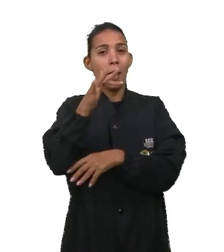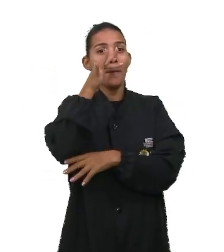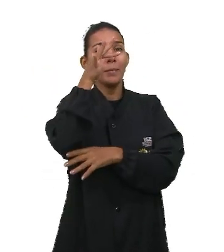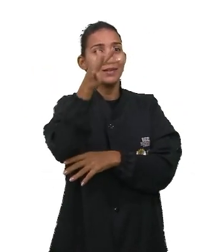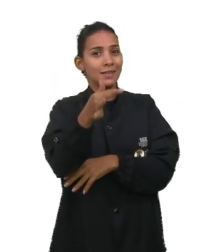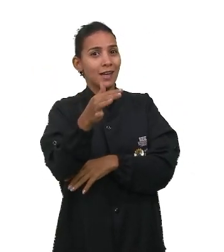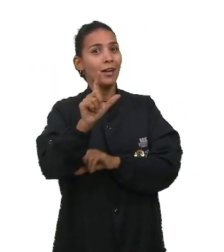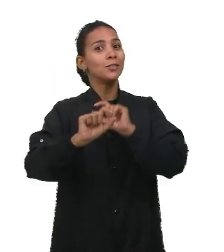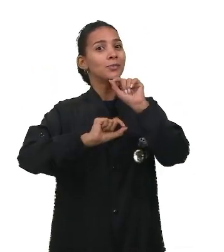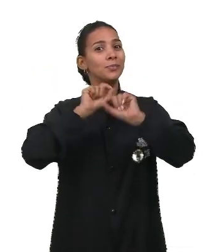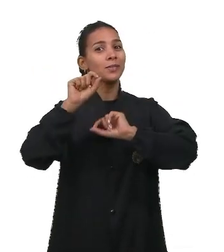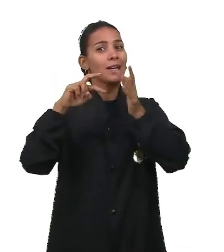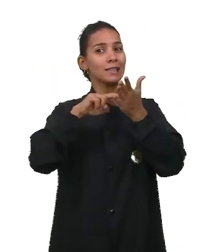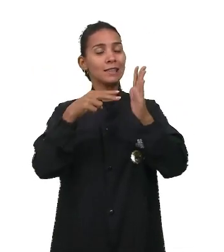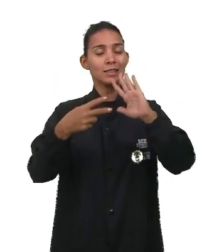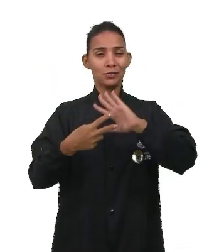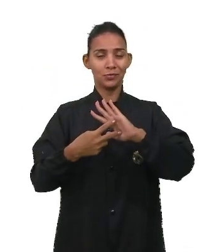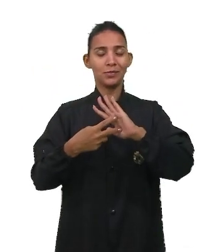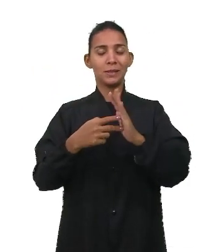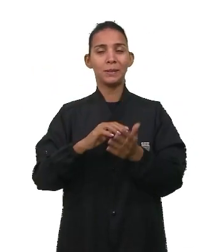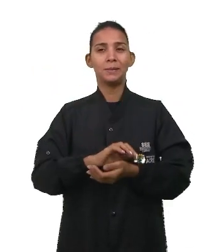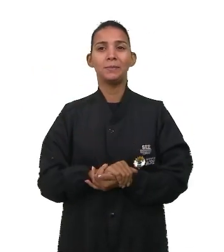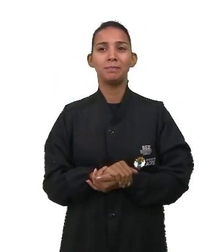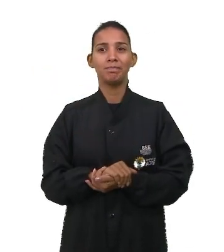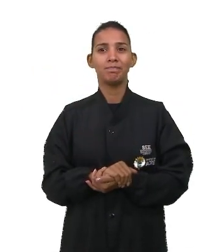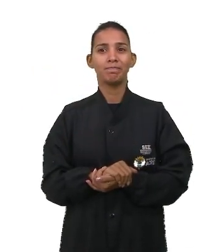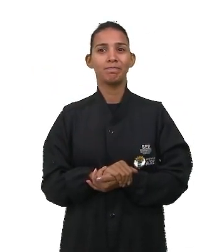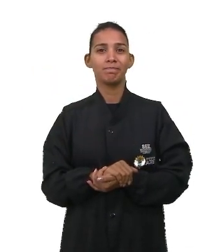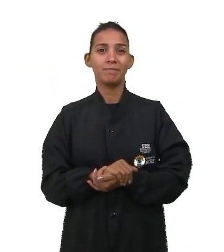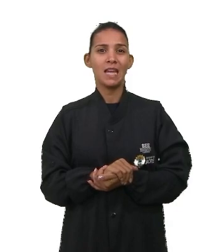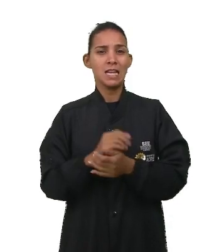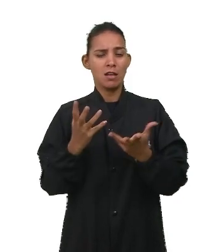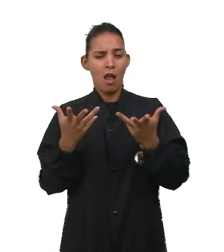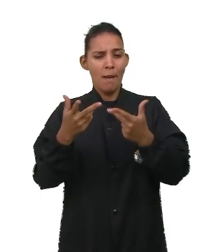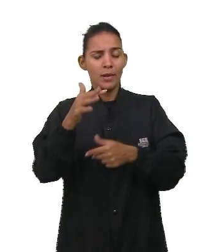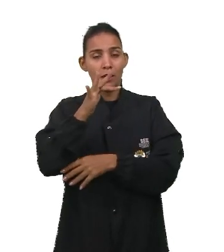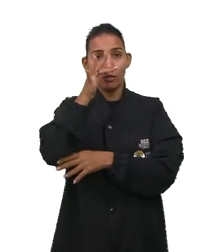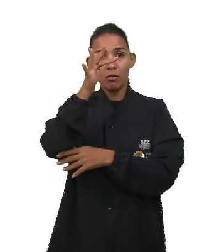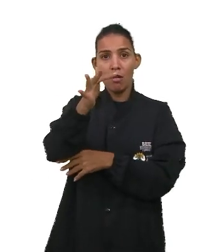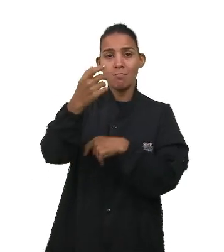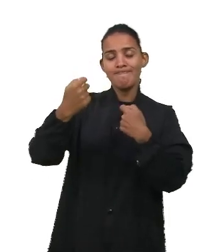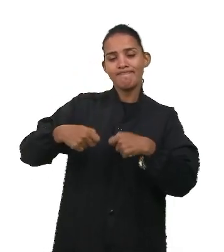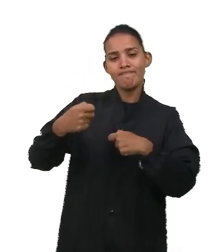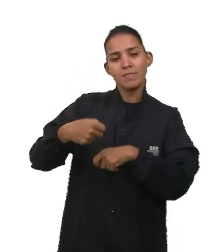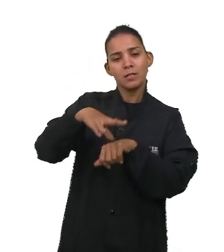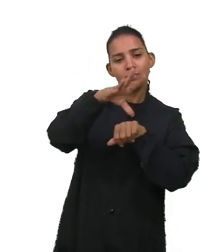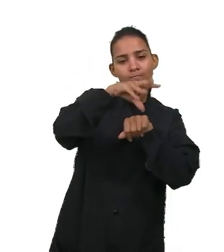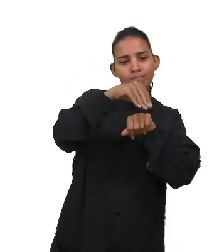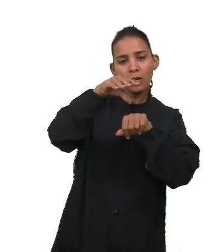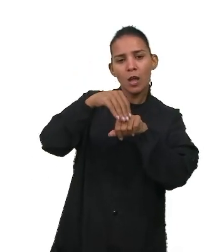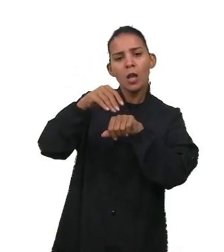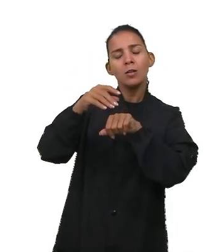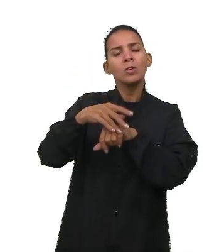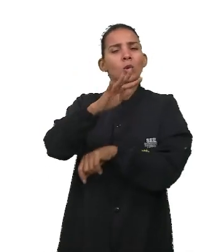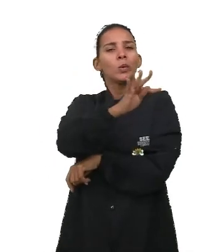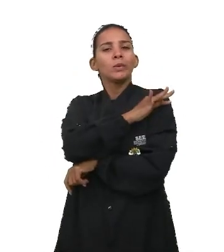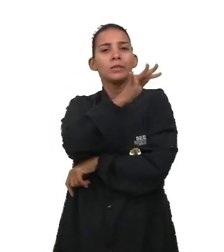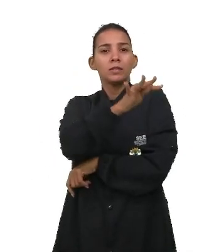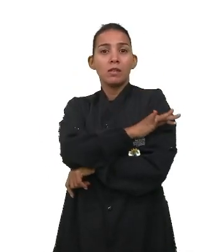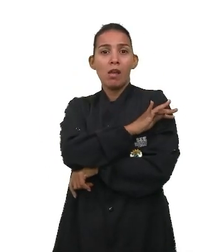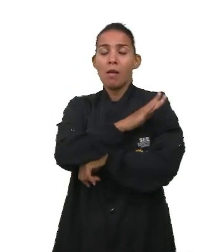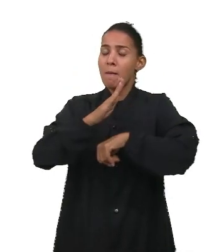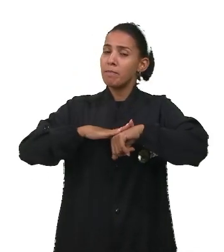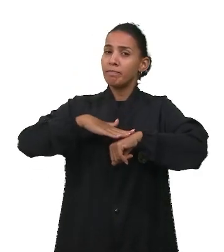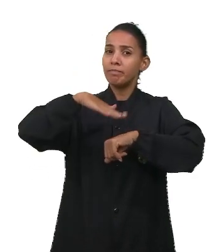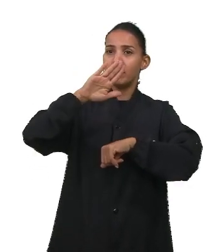As habilidades do futuro exigem mais do que conhecimento técnico. As soft